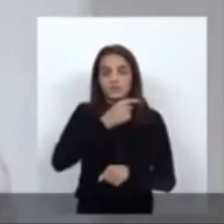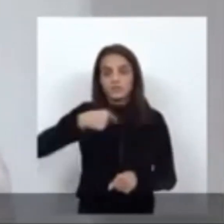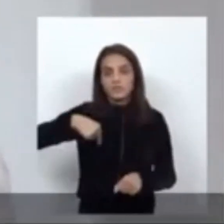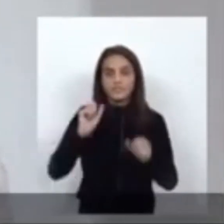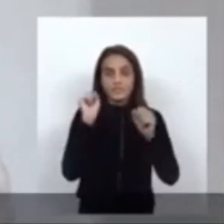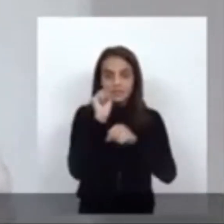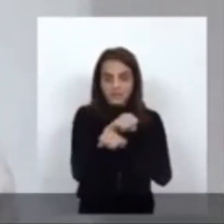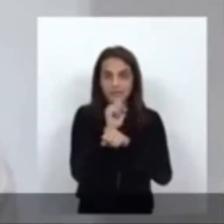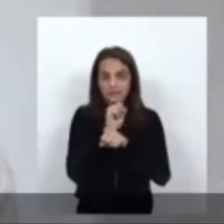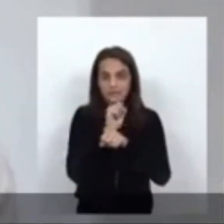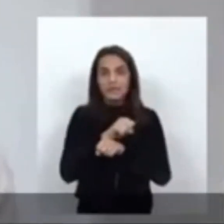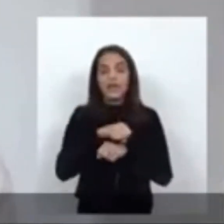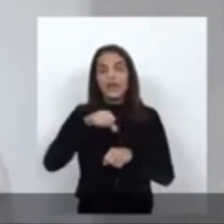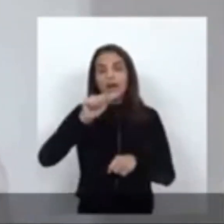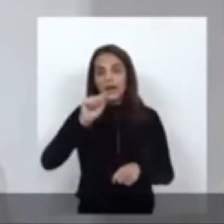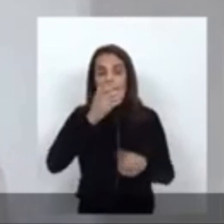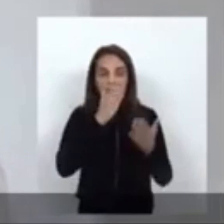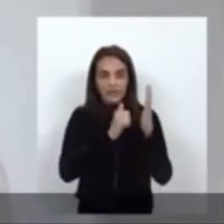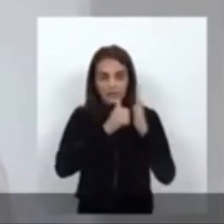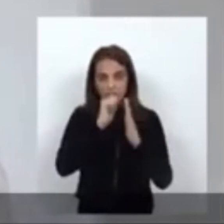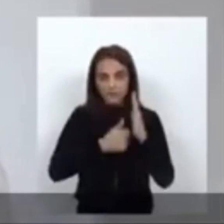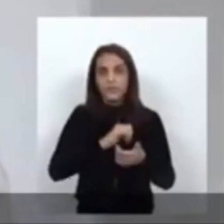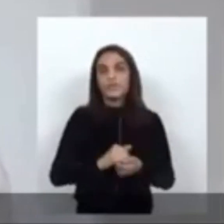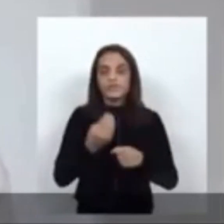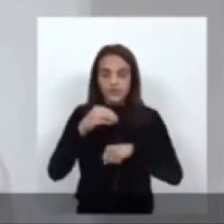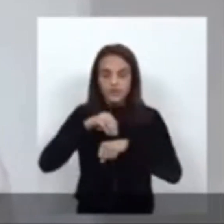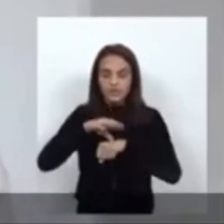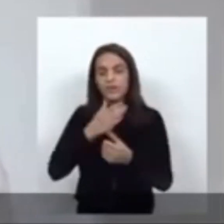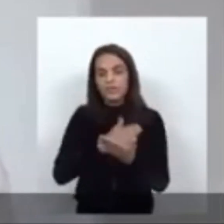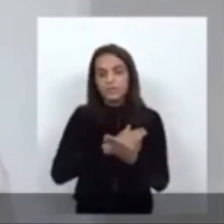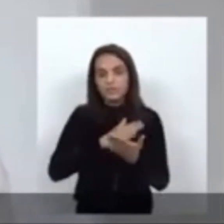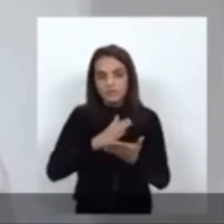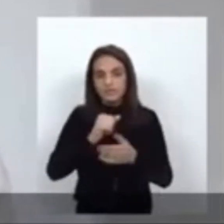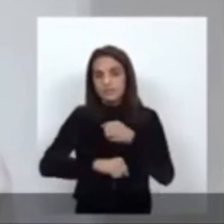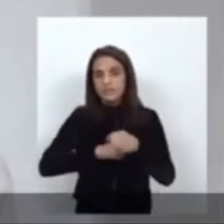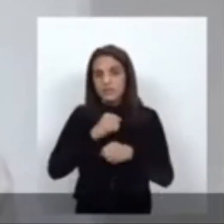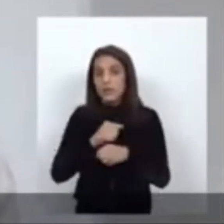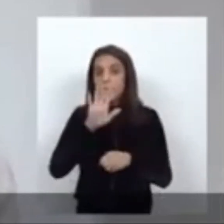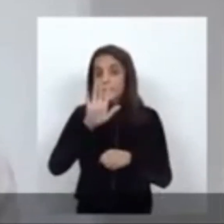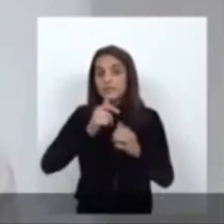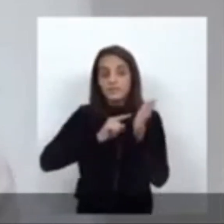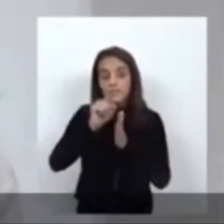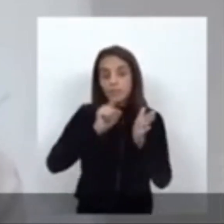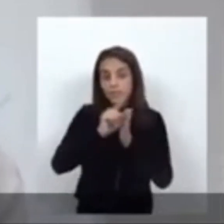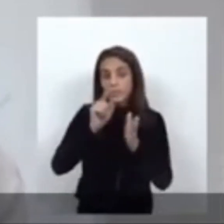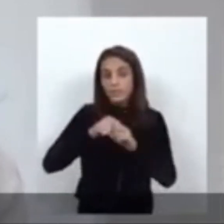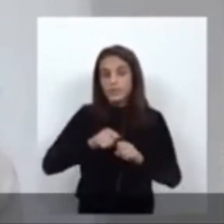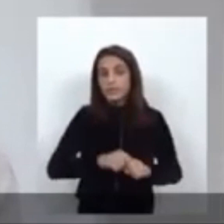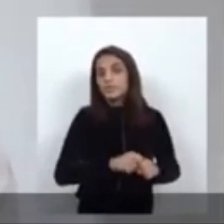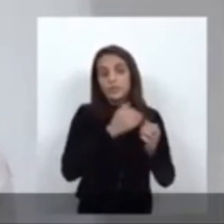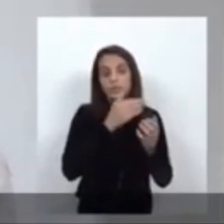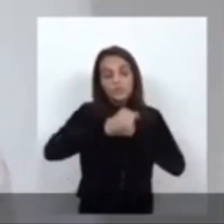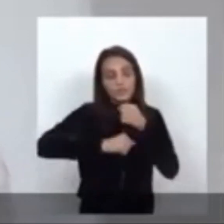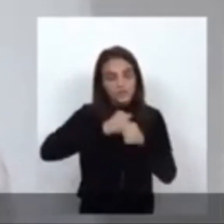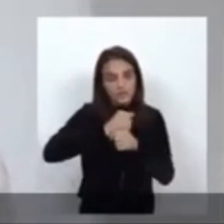sim. A gente vai orientar especificamente os anos iniciais, mas ele vai fazer as perguntas para os anos iniciais